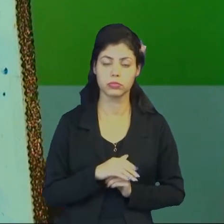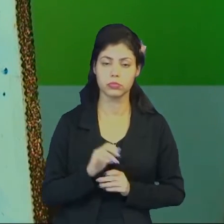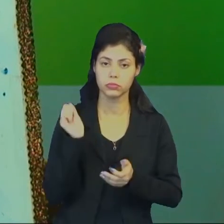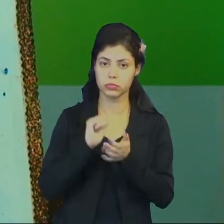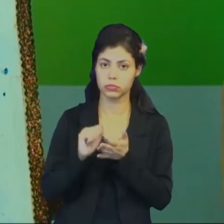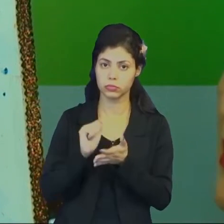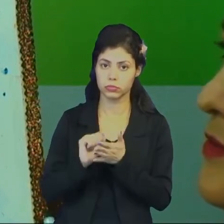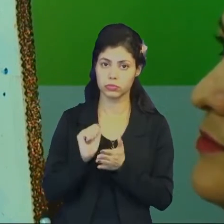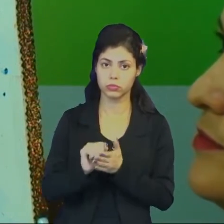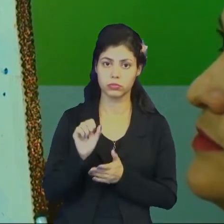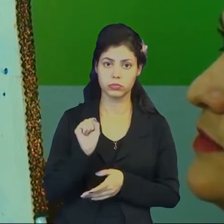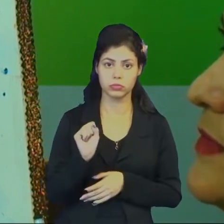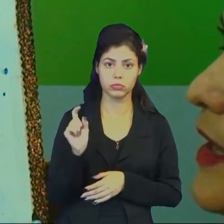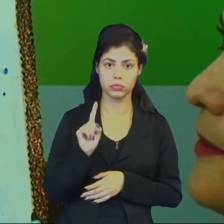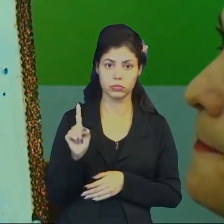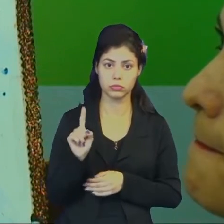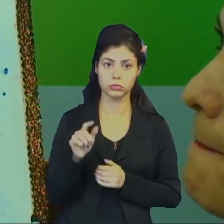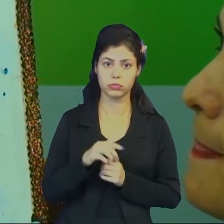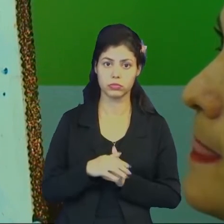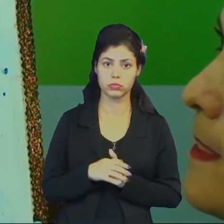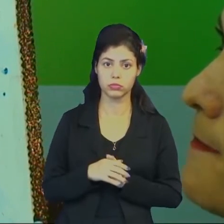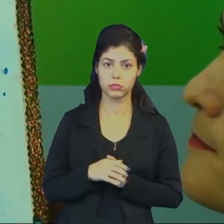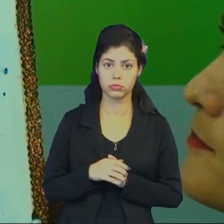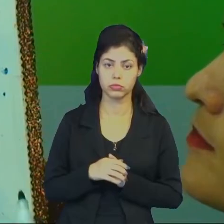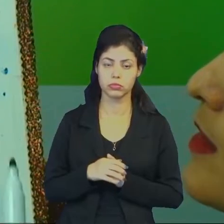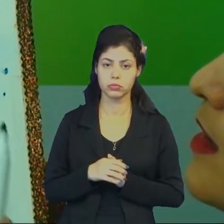escreve com S não, tá?